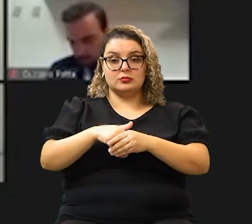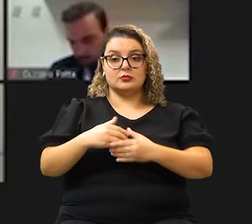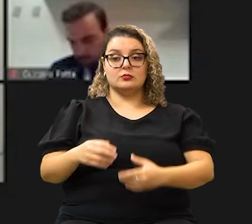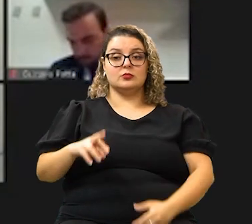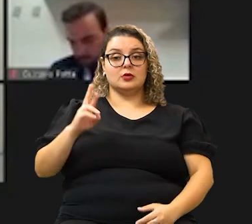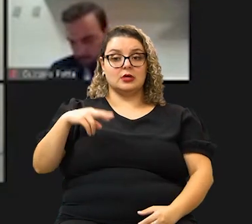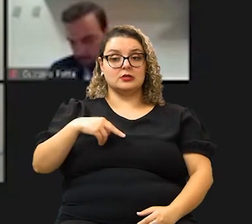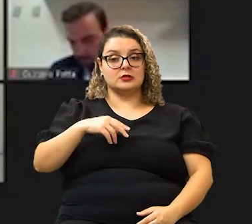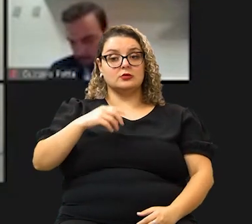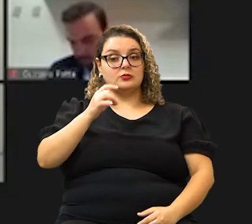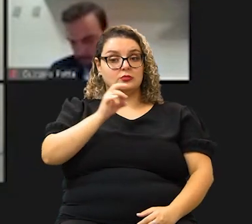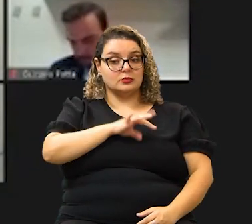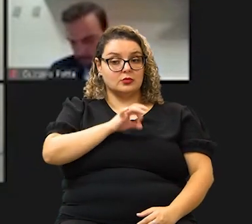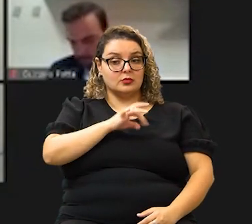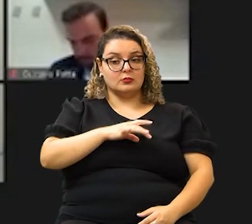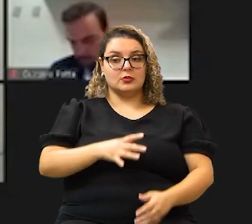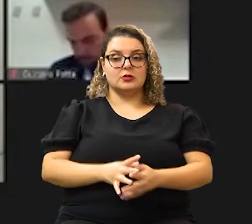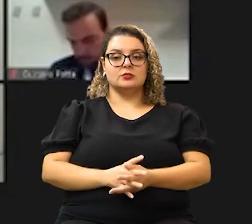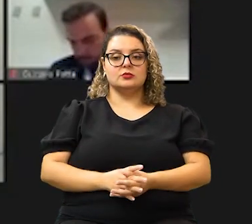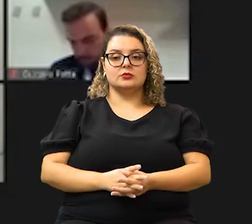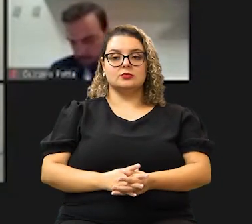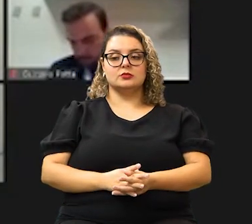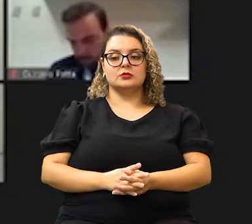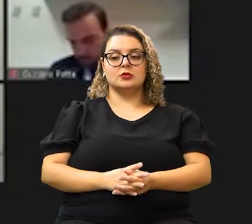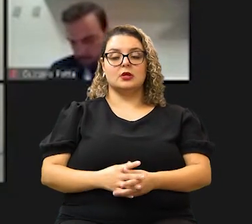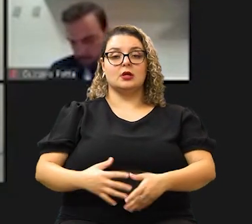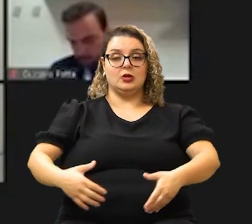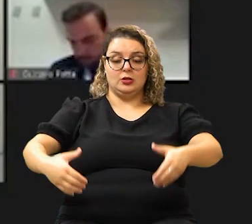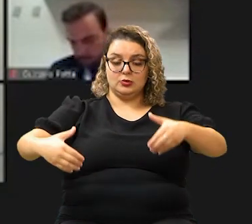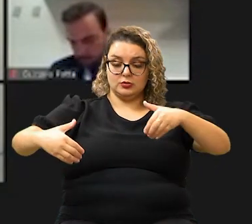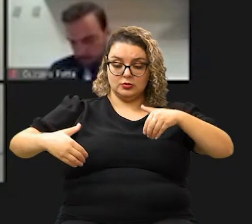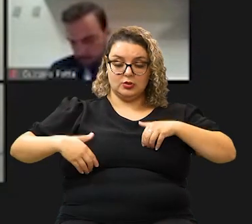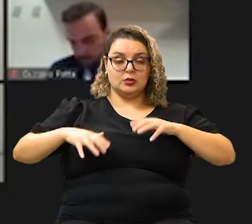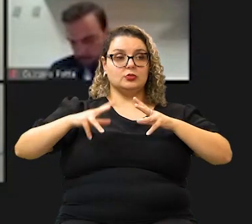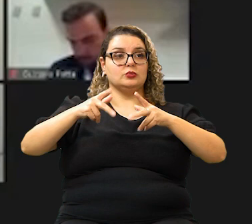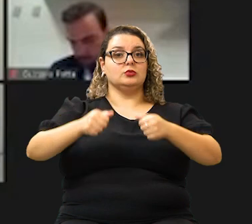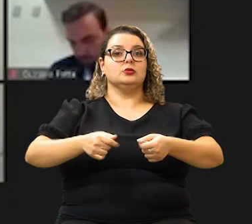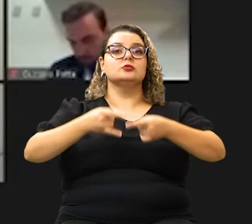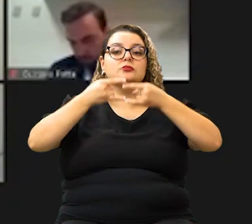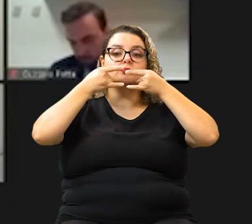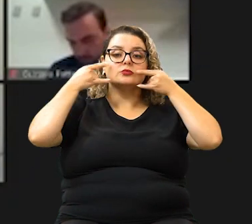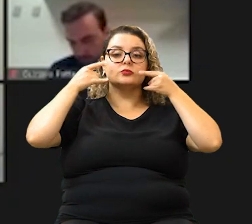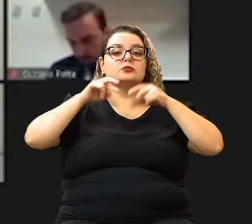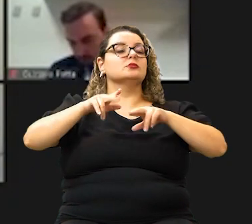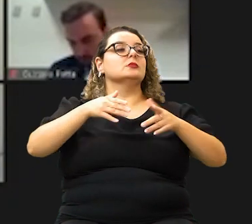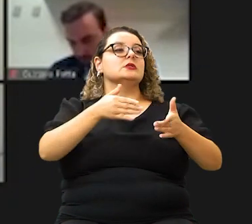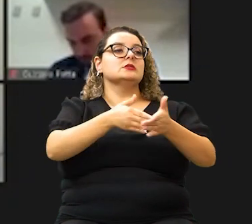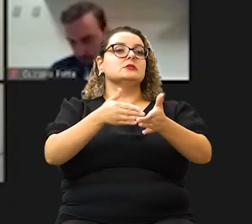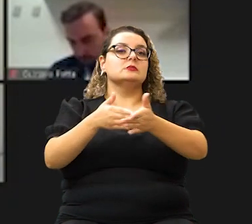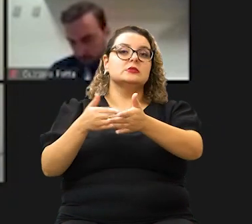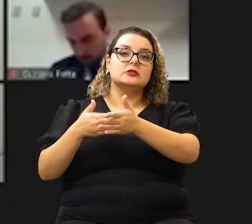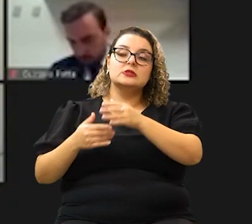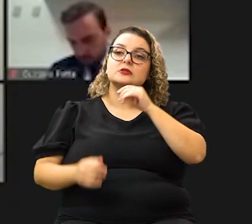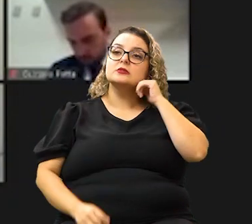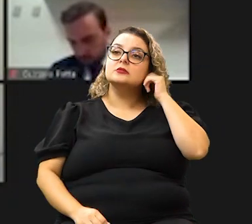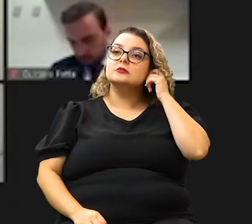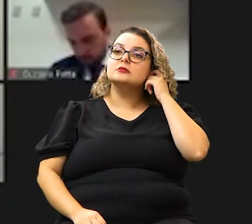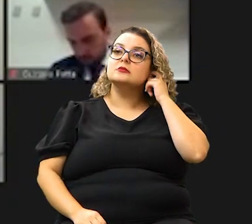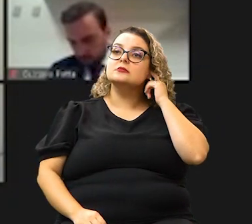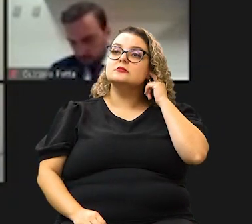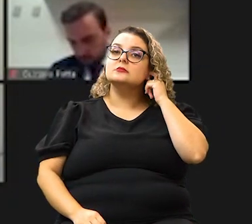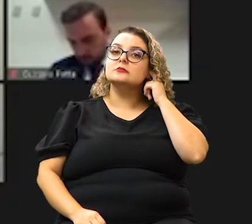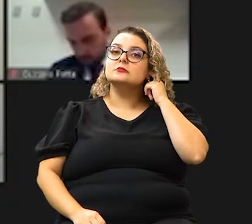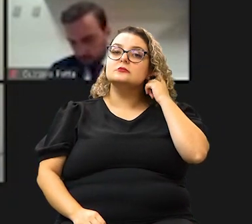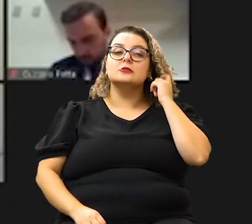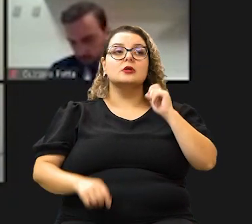de máscara, com várias restrições, e muita gente... Poxa, é minha primeira vez, eu quero uma festa. Não dá para ter